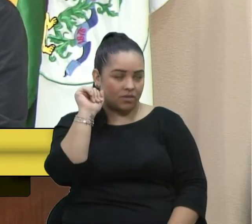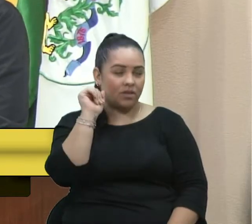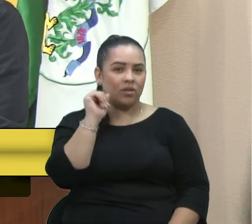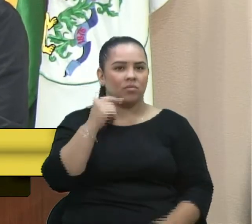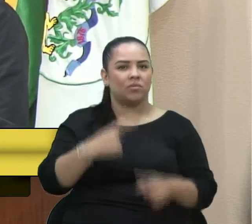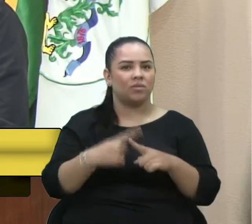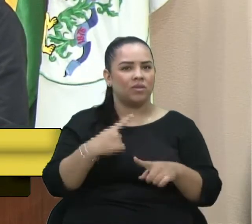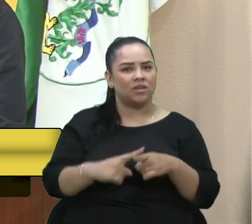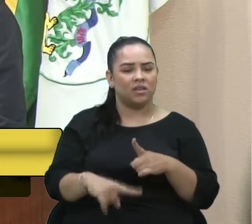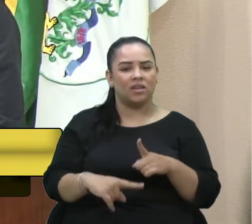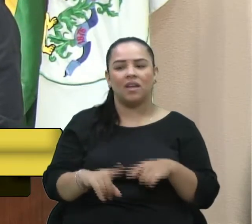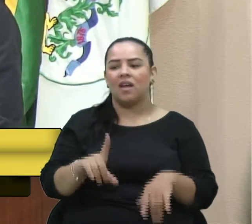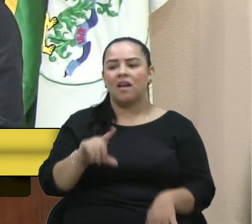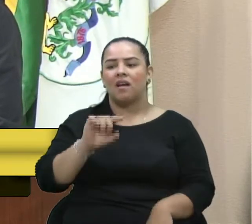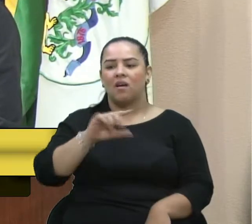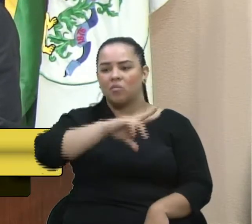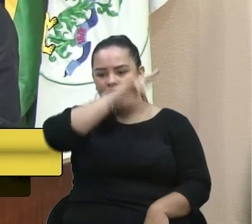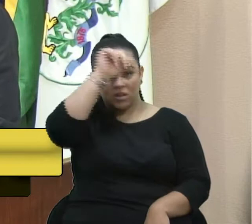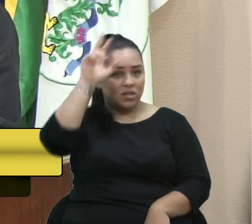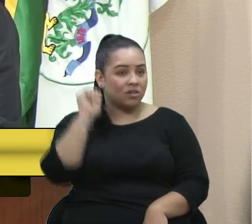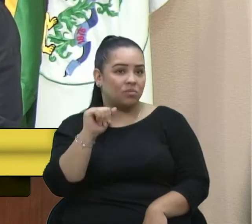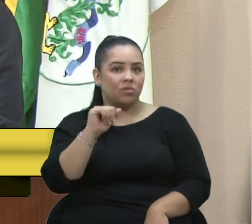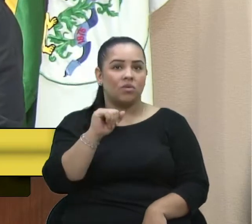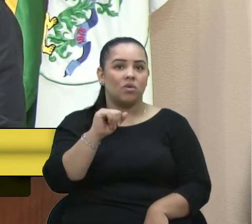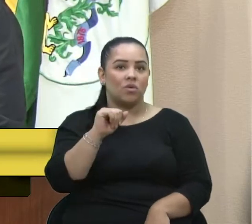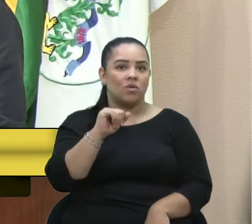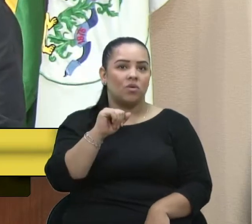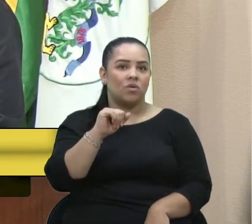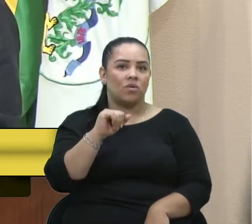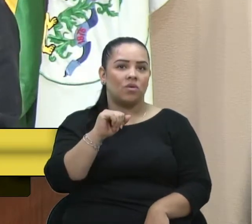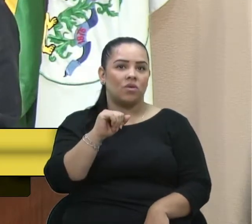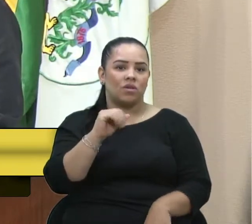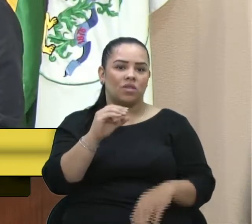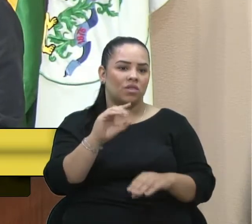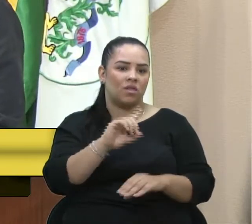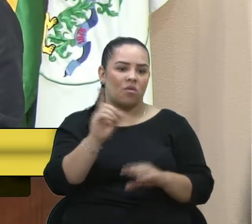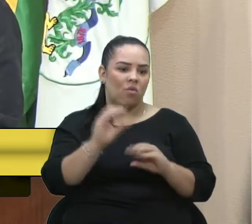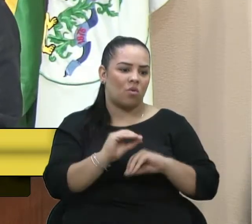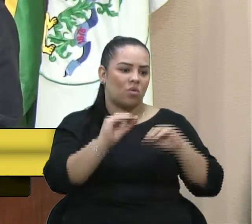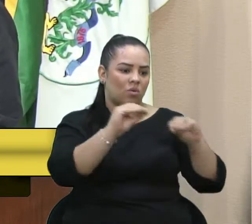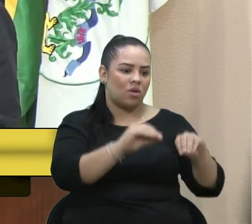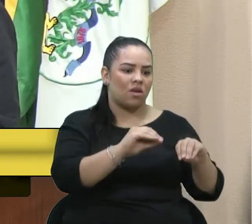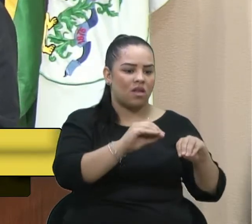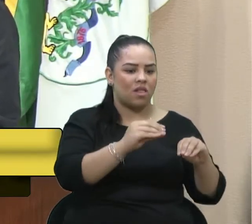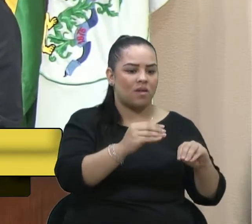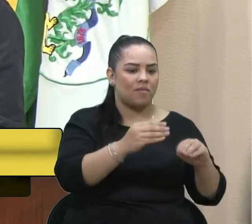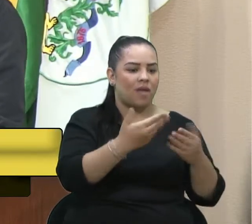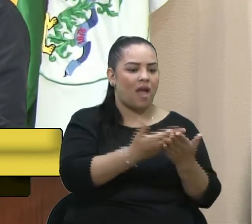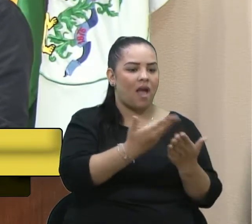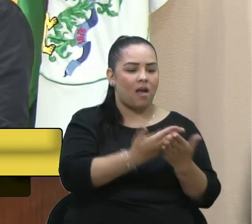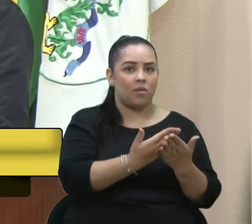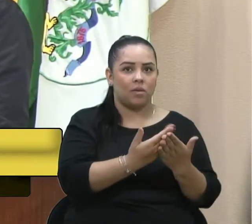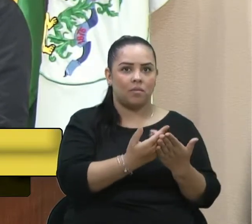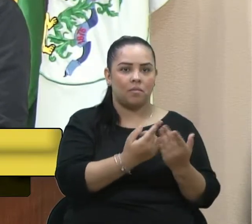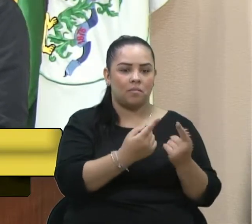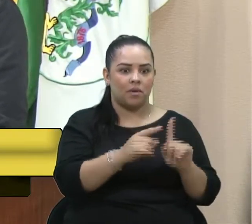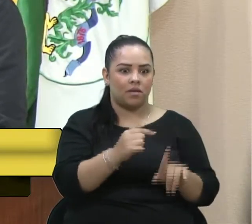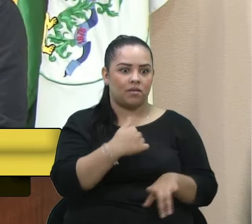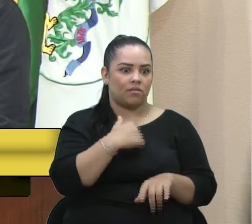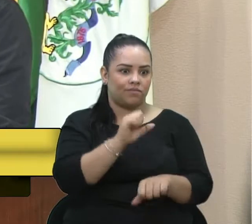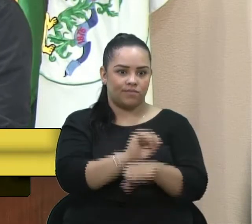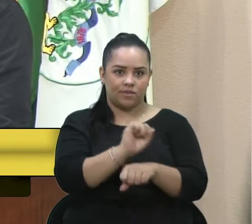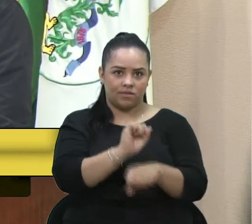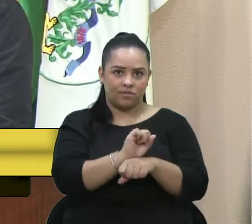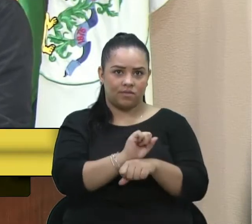a sensibilidade de não colocá-la para dar aula, até porque não tinha aula até esses dias, né? Mas eu espero que até